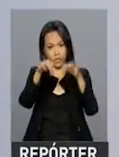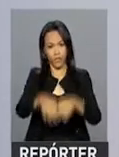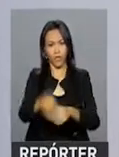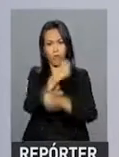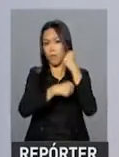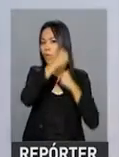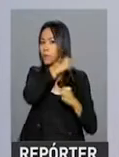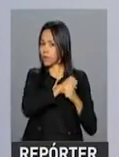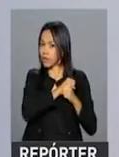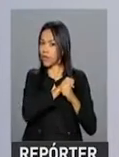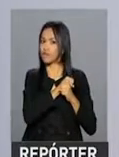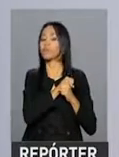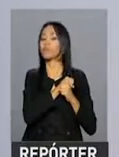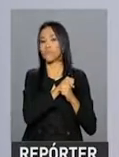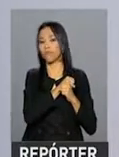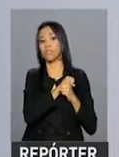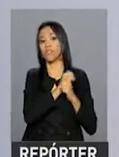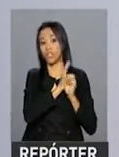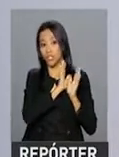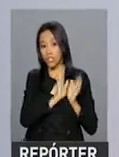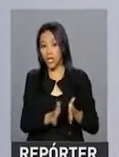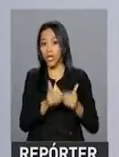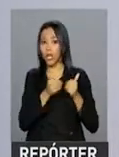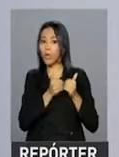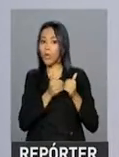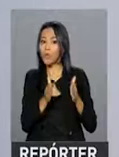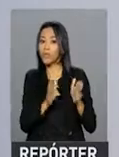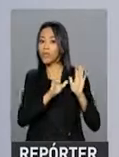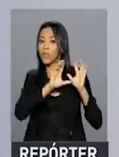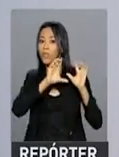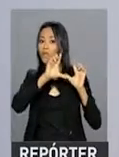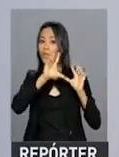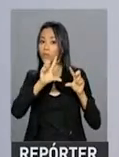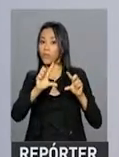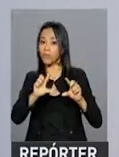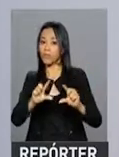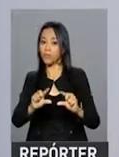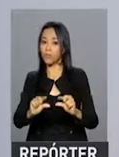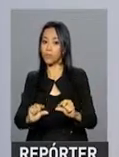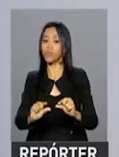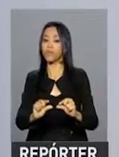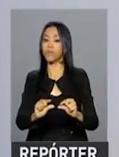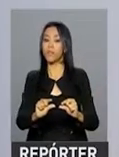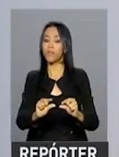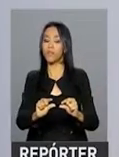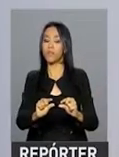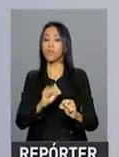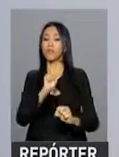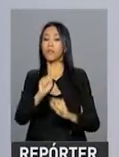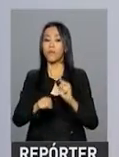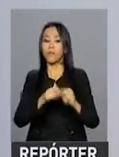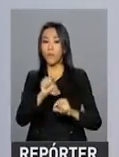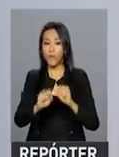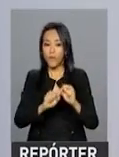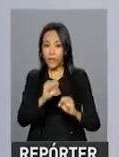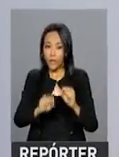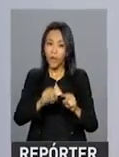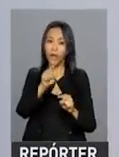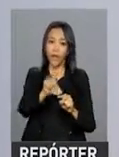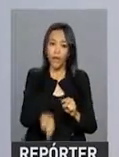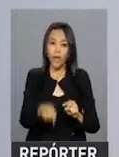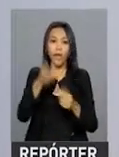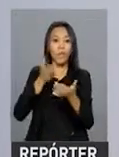e já começando a cair como resultado da de um lado a aprovação